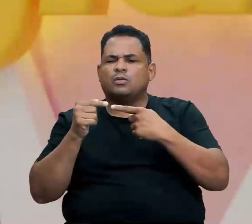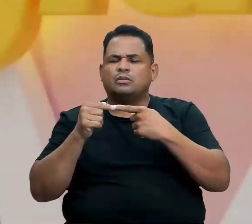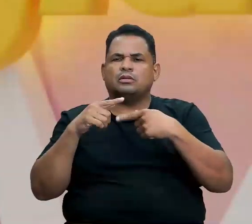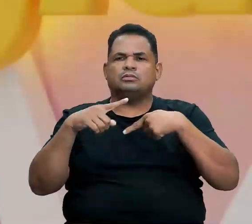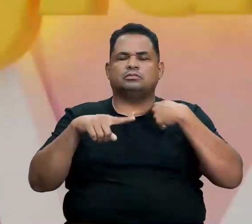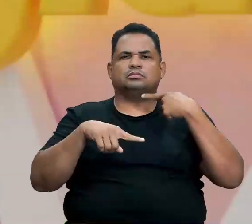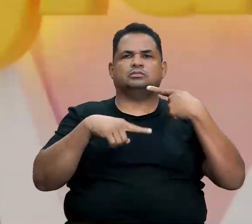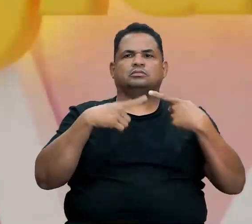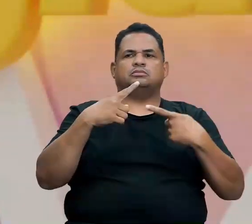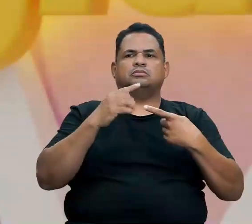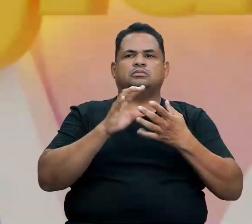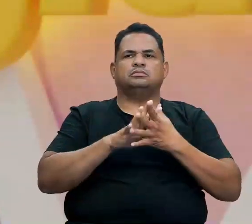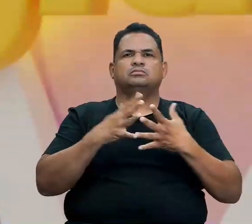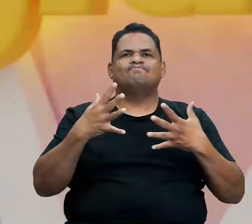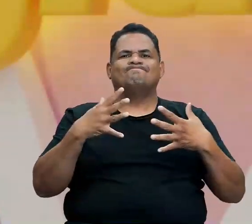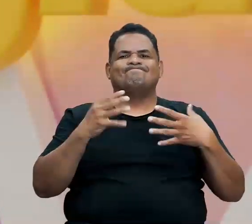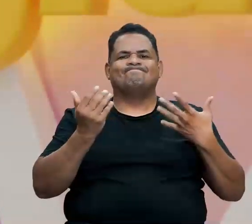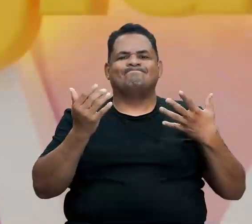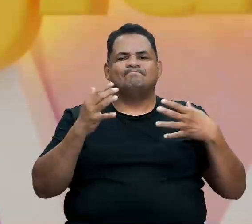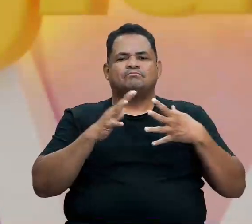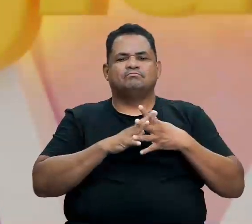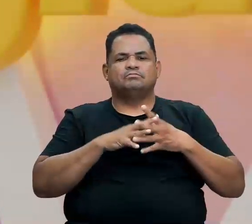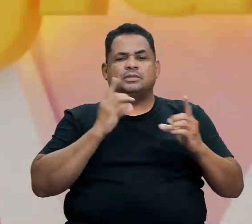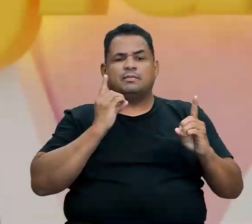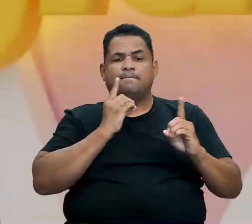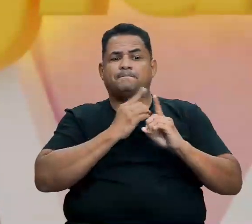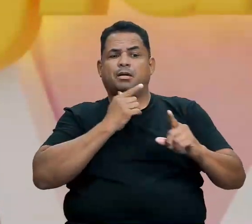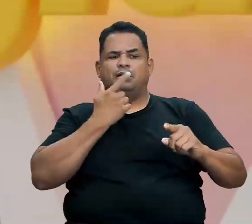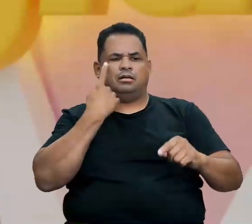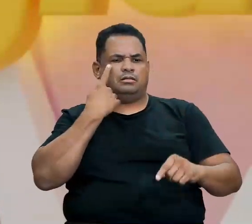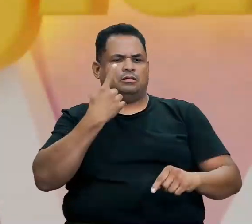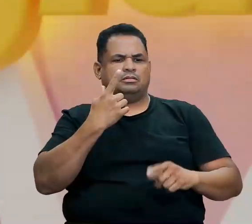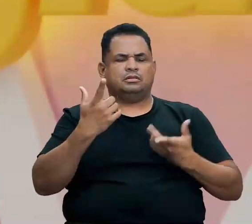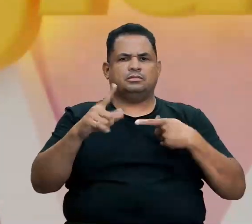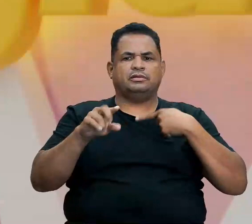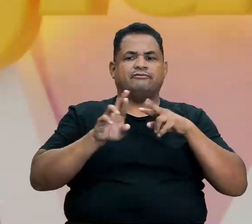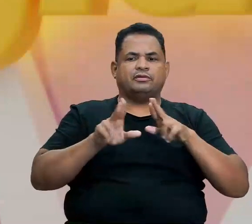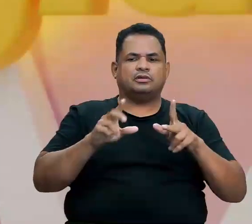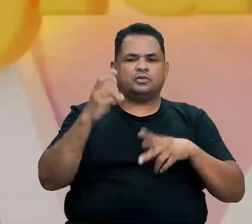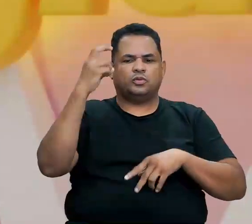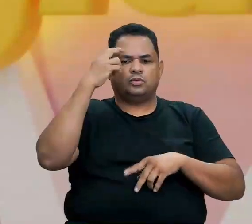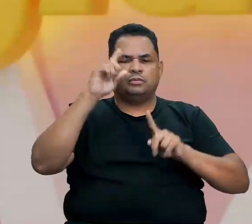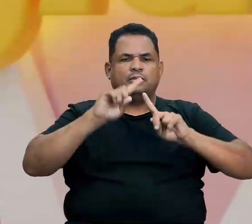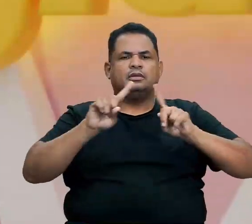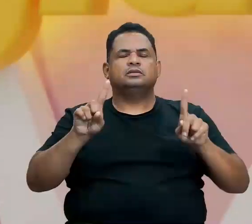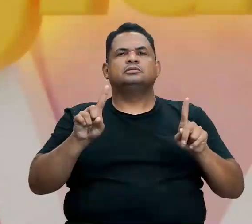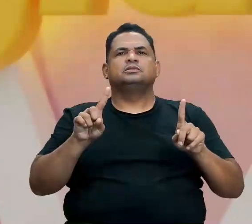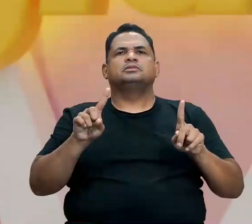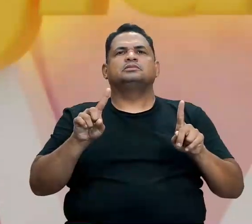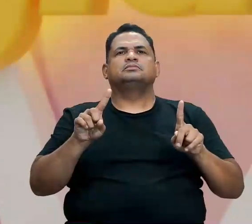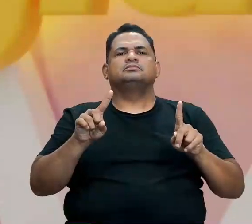esse choque com uma cultura que é diferente da sua, mas a tendência é a gente